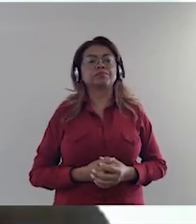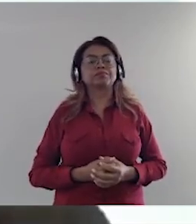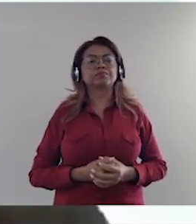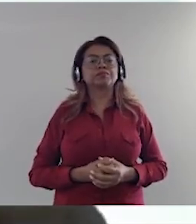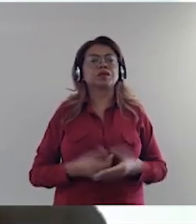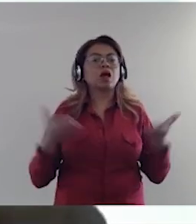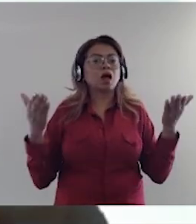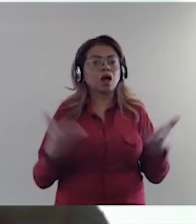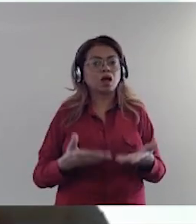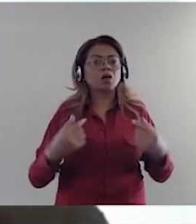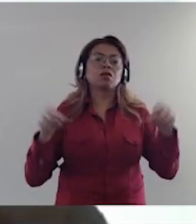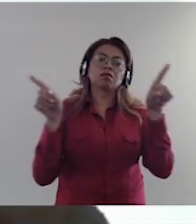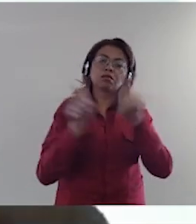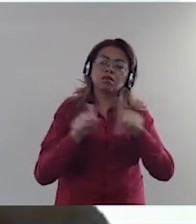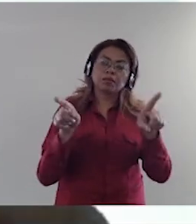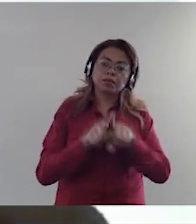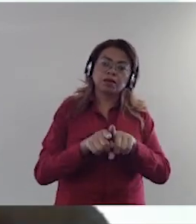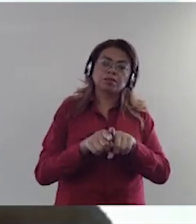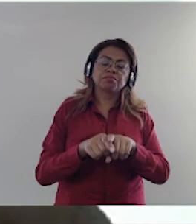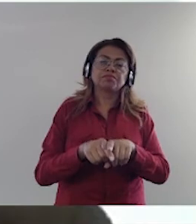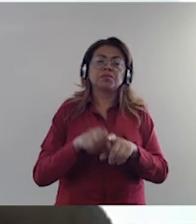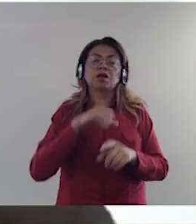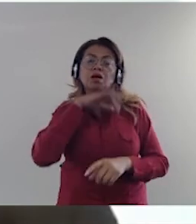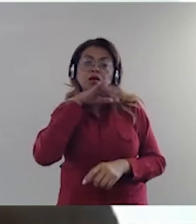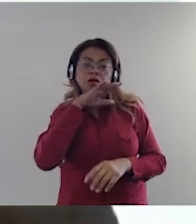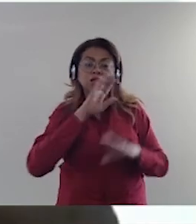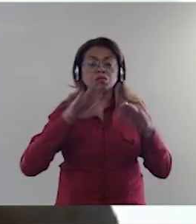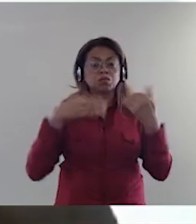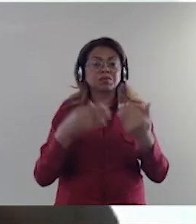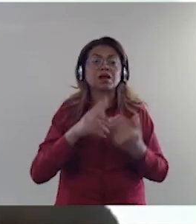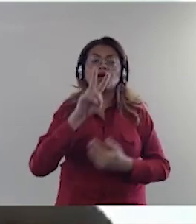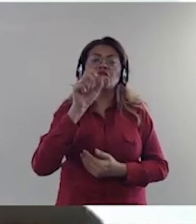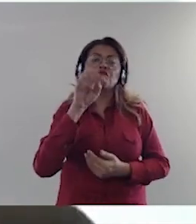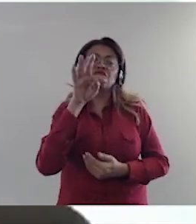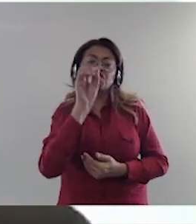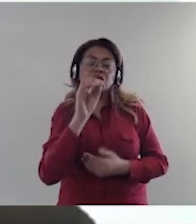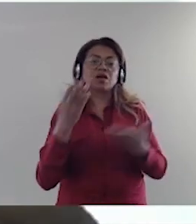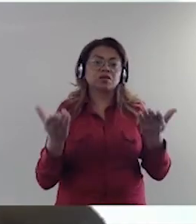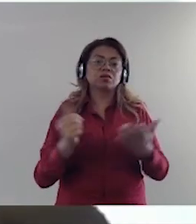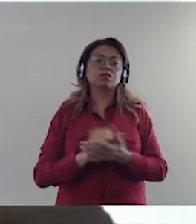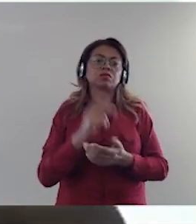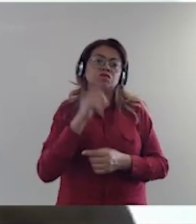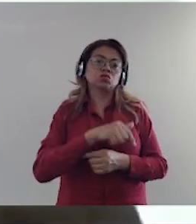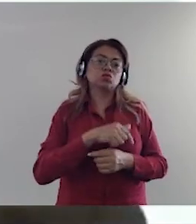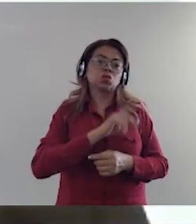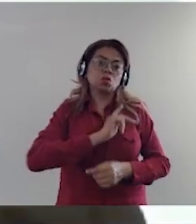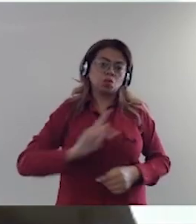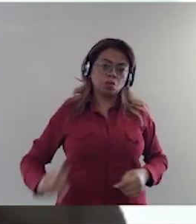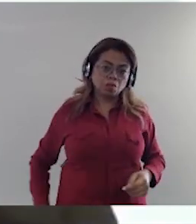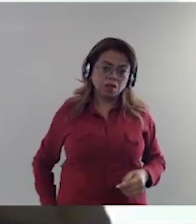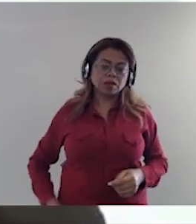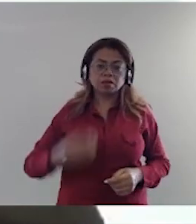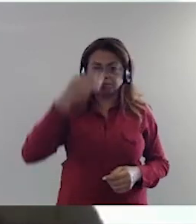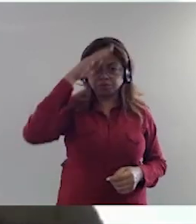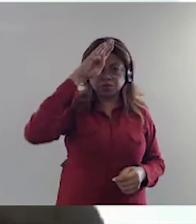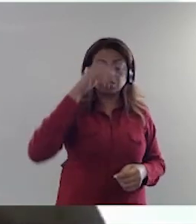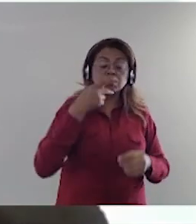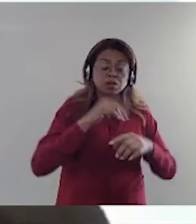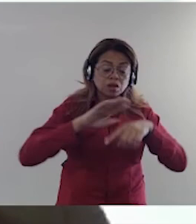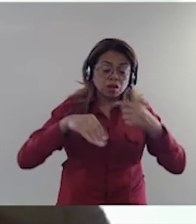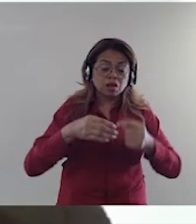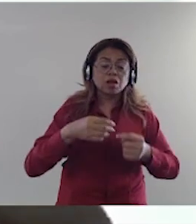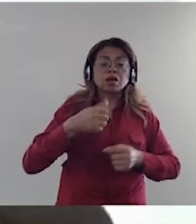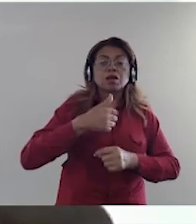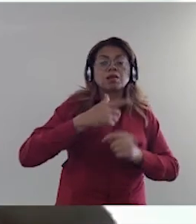Agora, por outro lado, é de se lamentar o veto da Presidência da República ao artigo 11 da Lei 14.010.